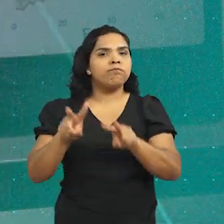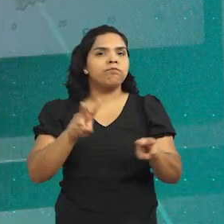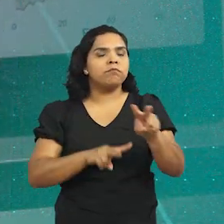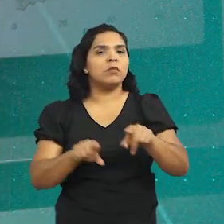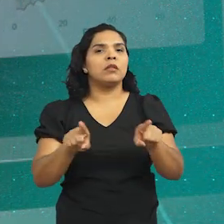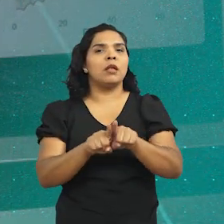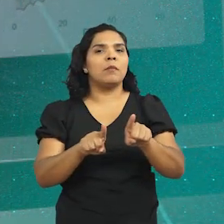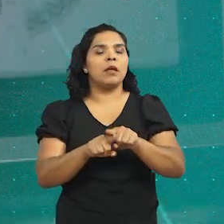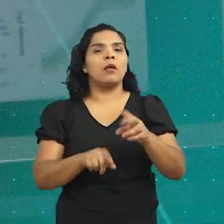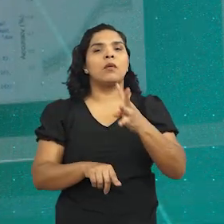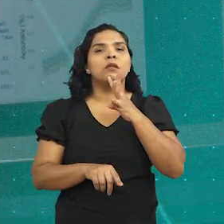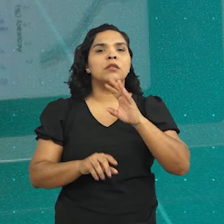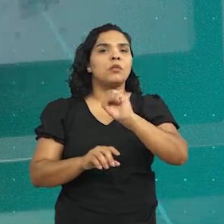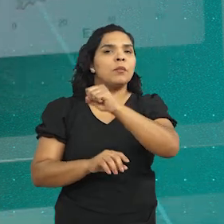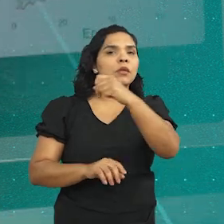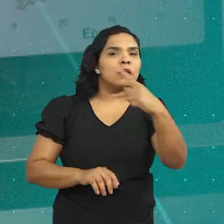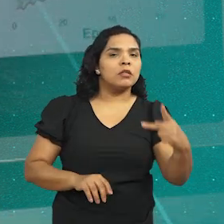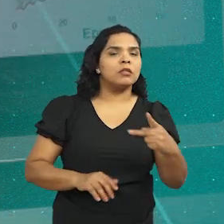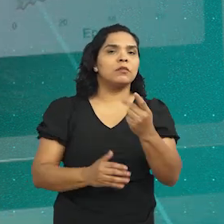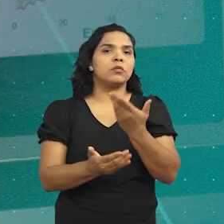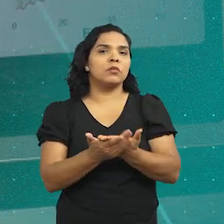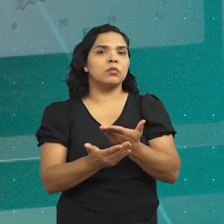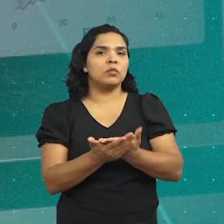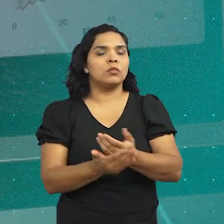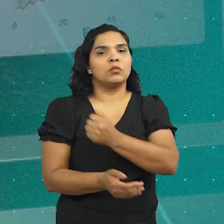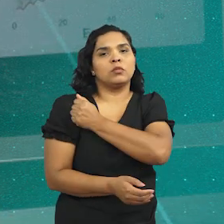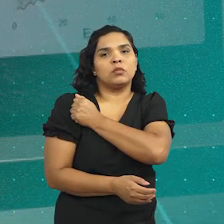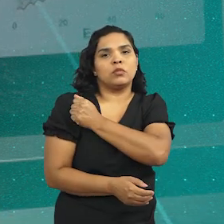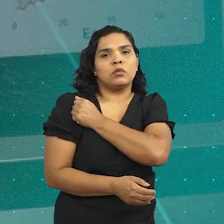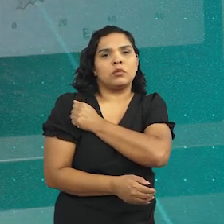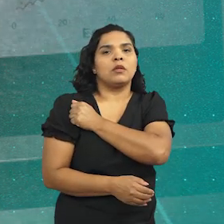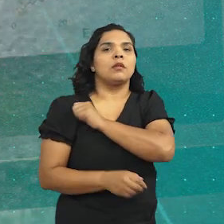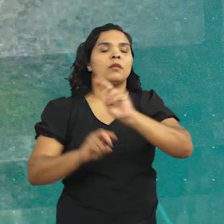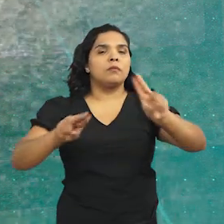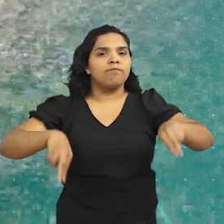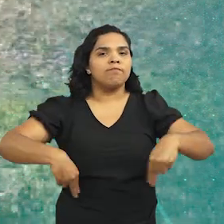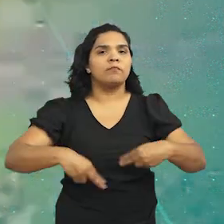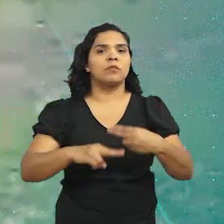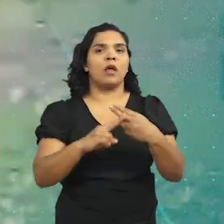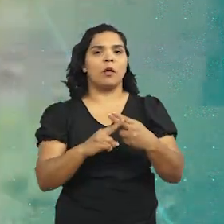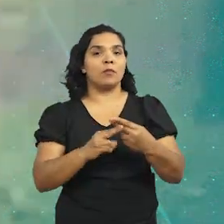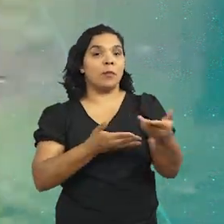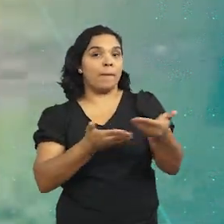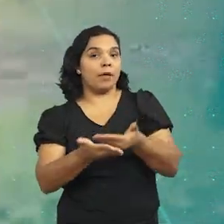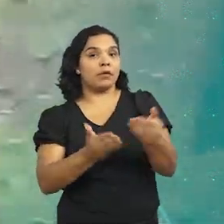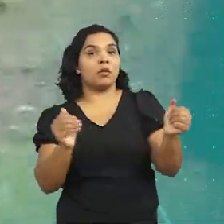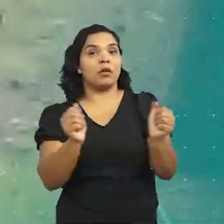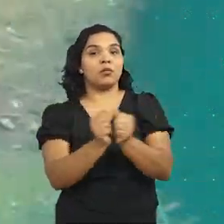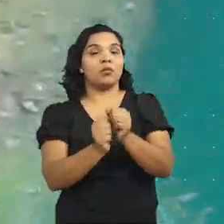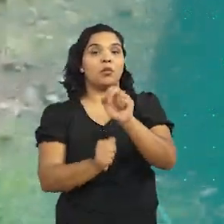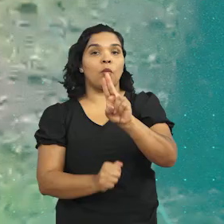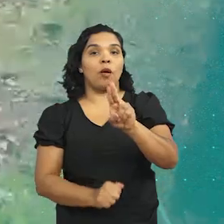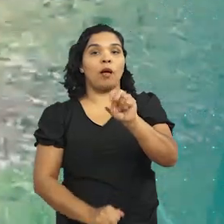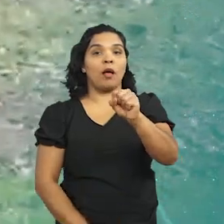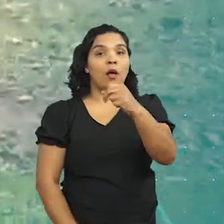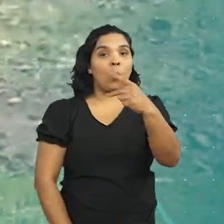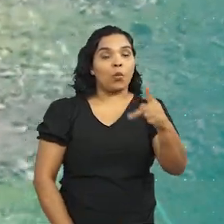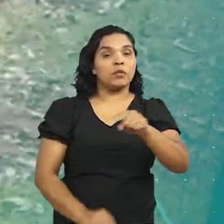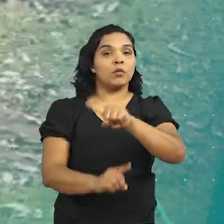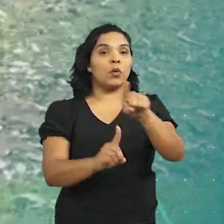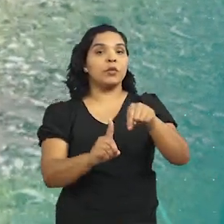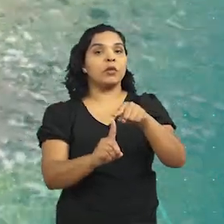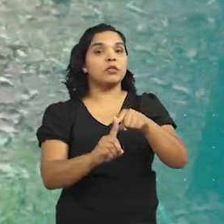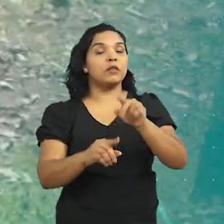vai conhecer um aplicativo desenvolvido por estudantes da Universidade Estadual do Sudoeste da Bahia, em parceria com a USP, que tem